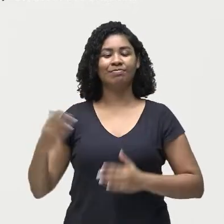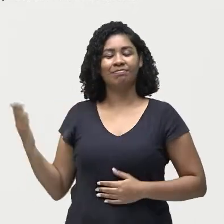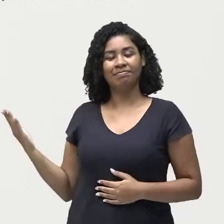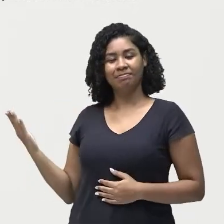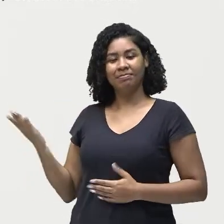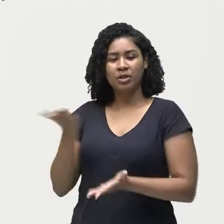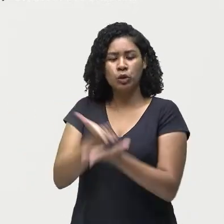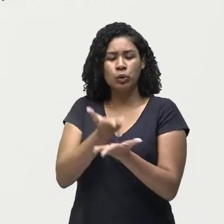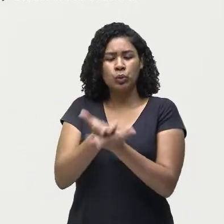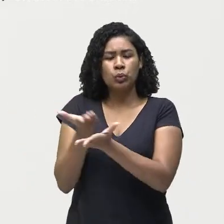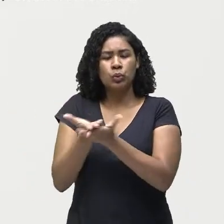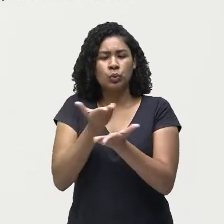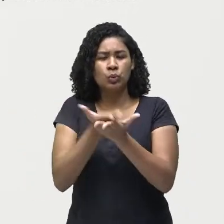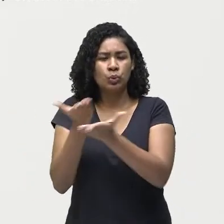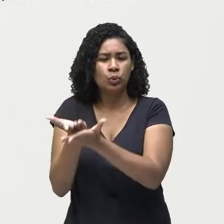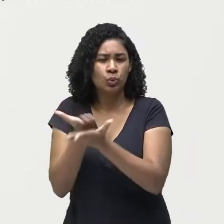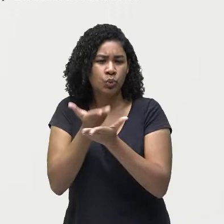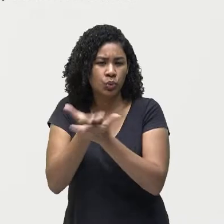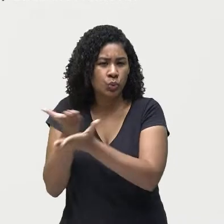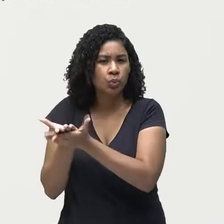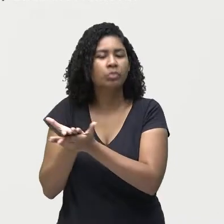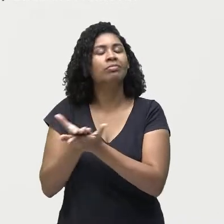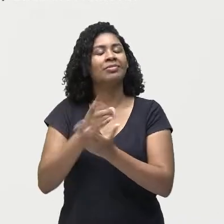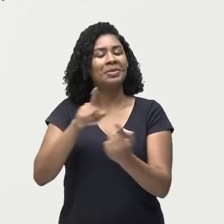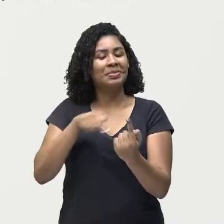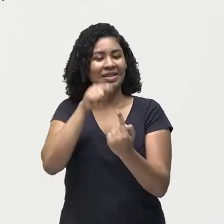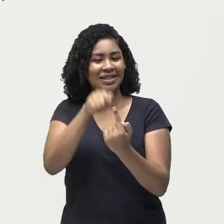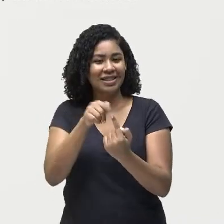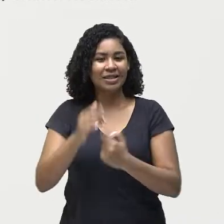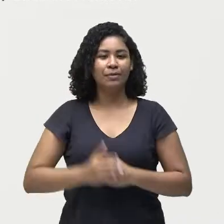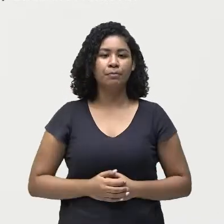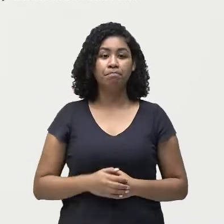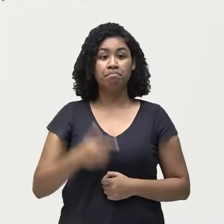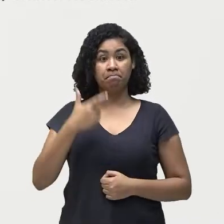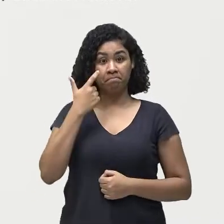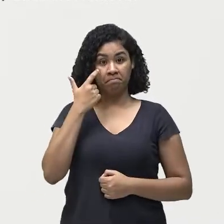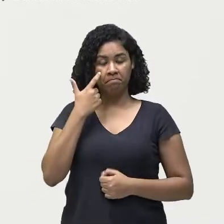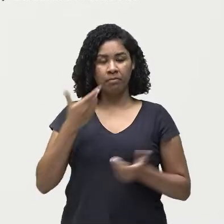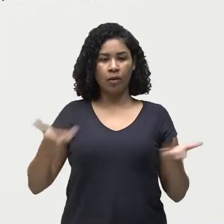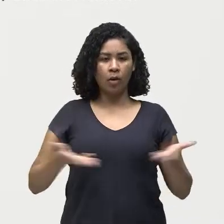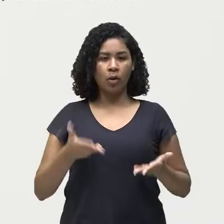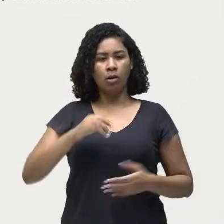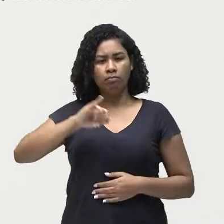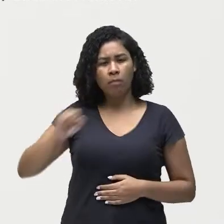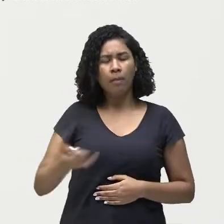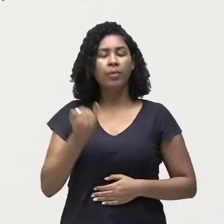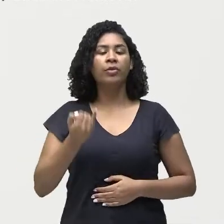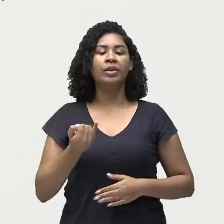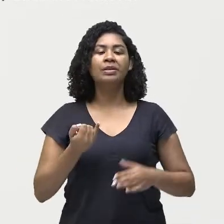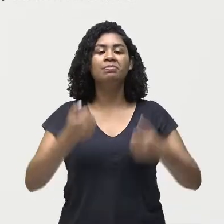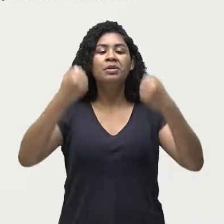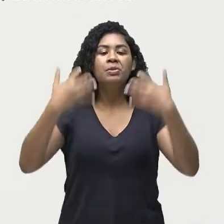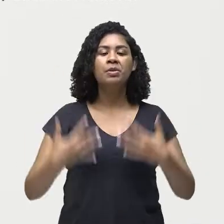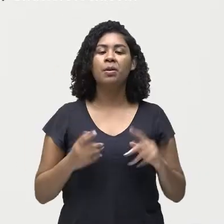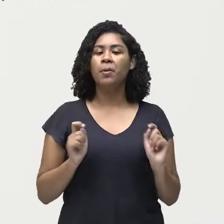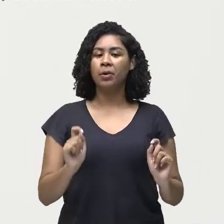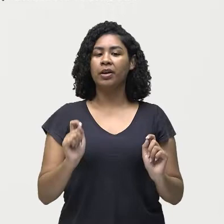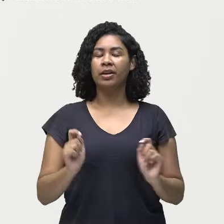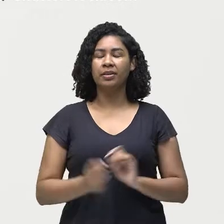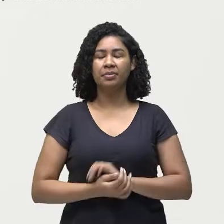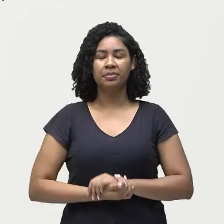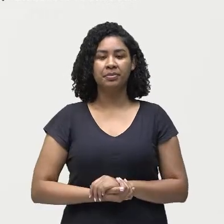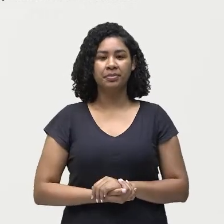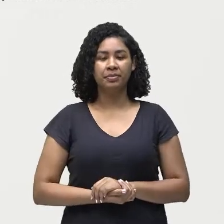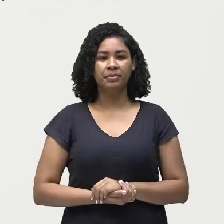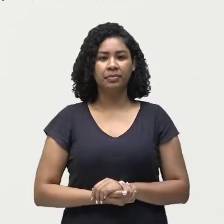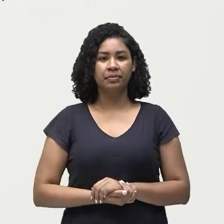estudar, né? Aproveito aqui para falar para vocês que isso aqui, it's not only important,